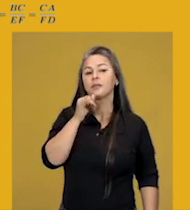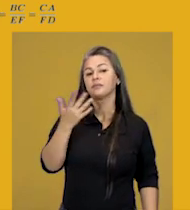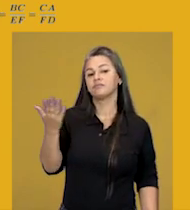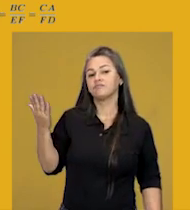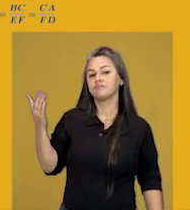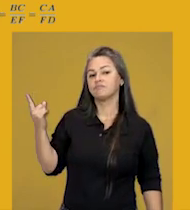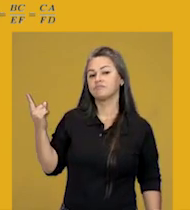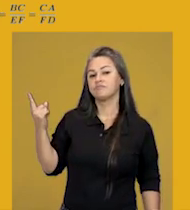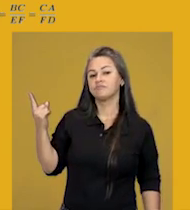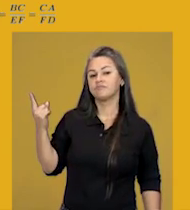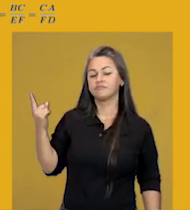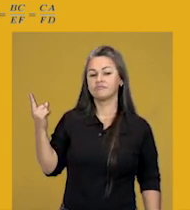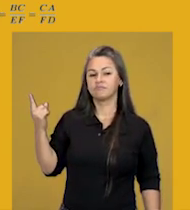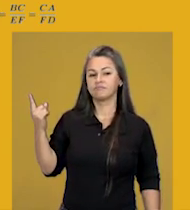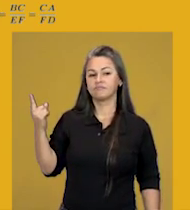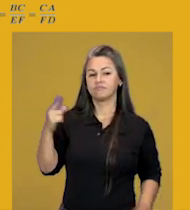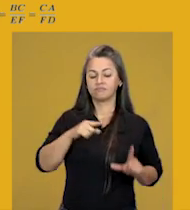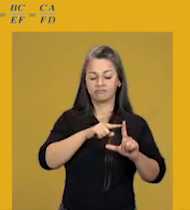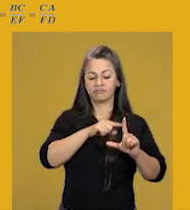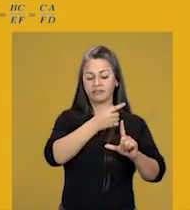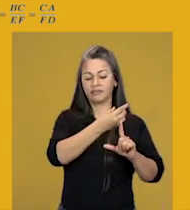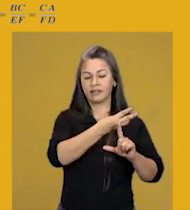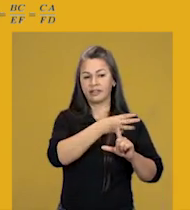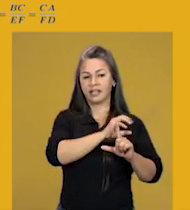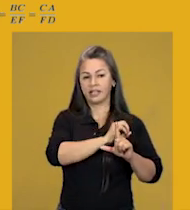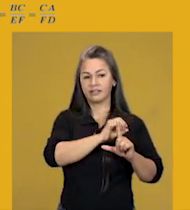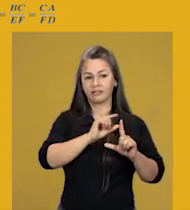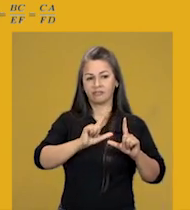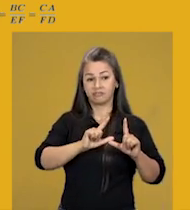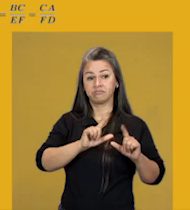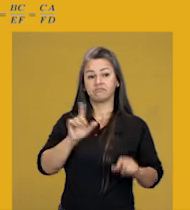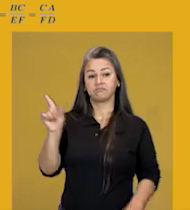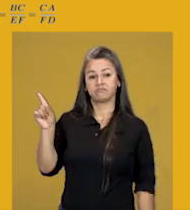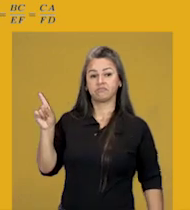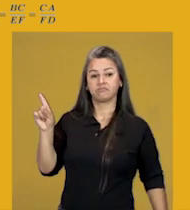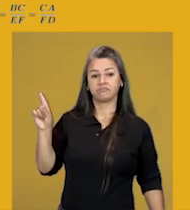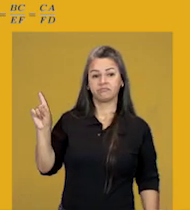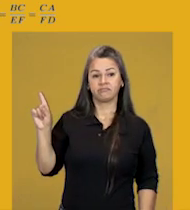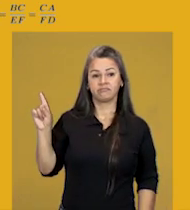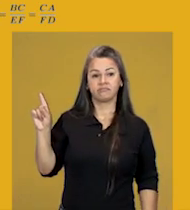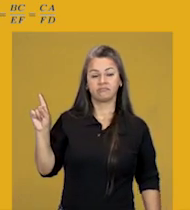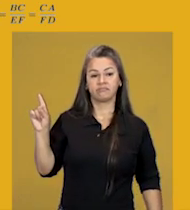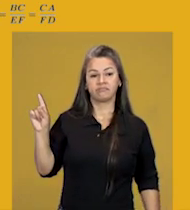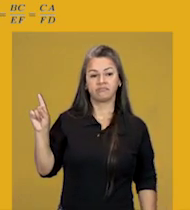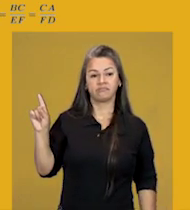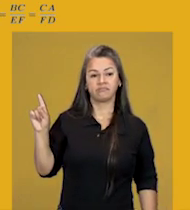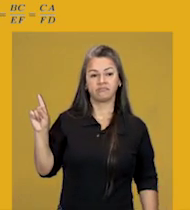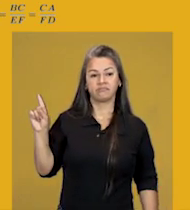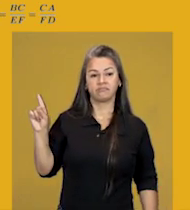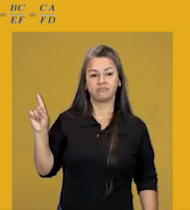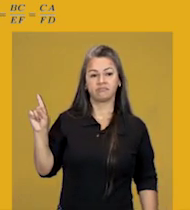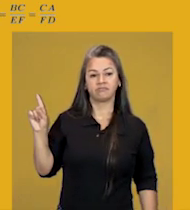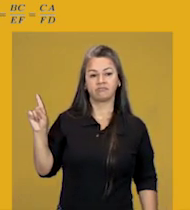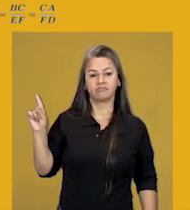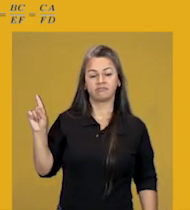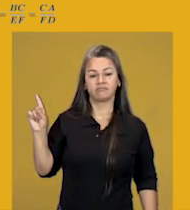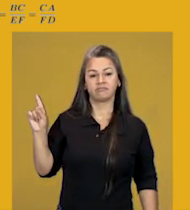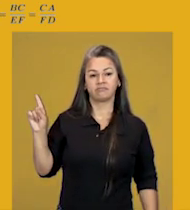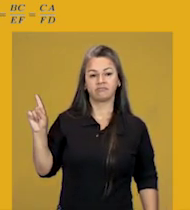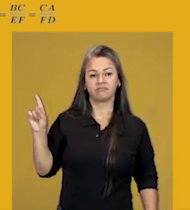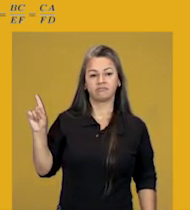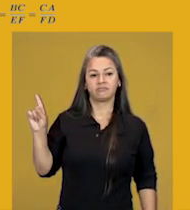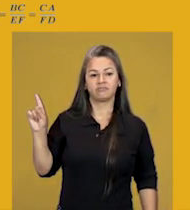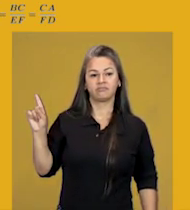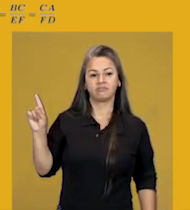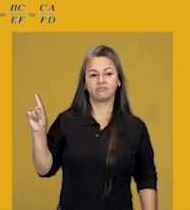30 graus. Aqui também é 30 graus. Supondo que aqui seja 110 graus. Aqui também